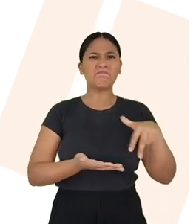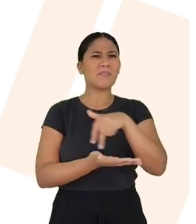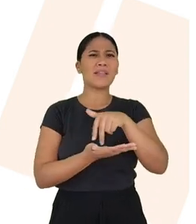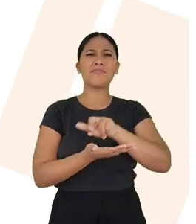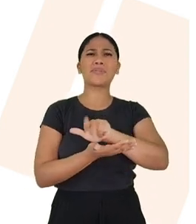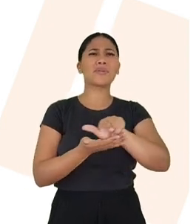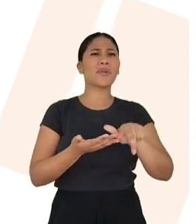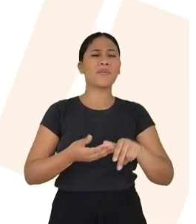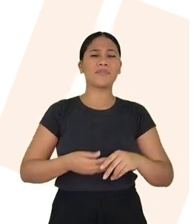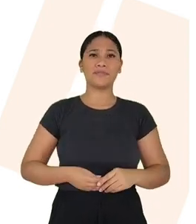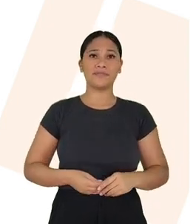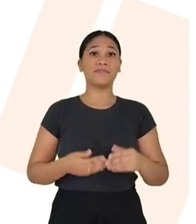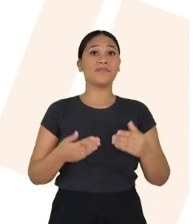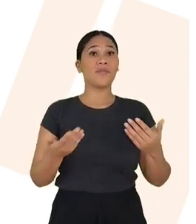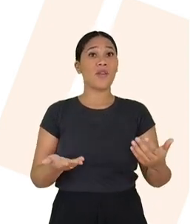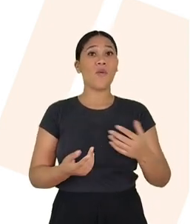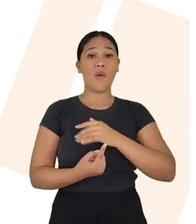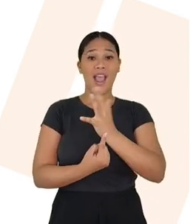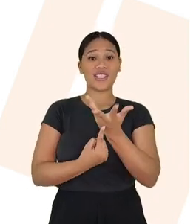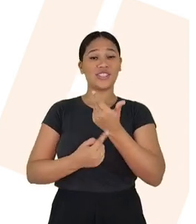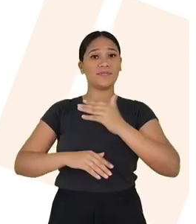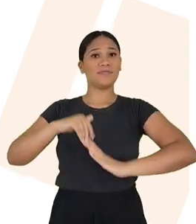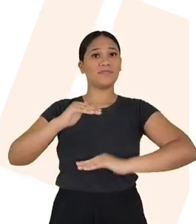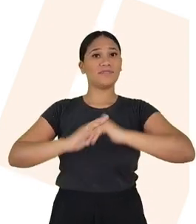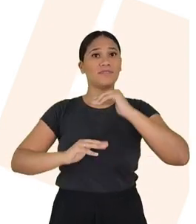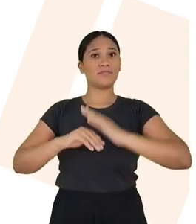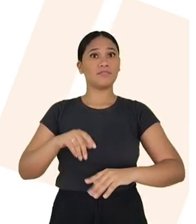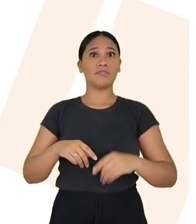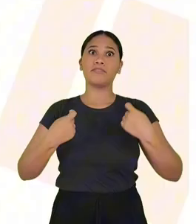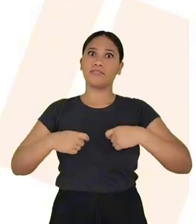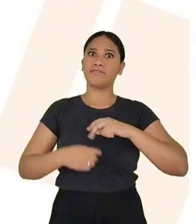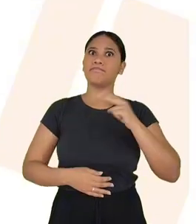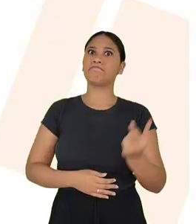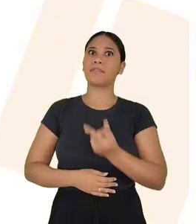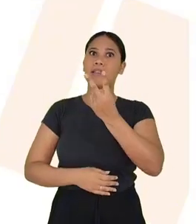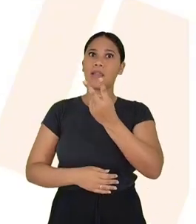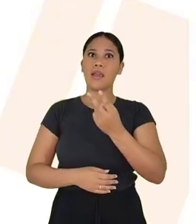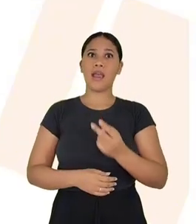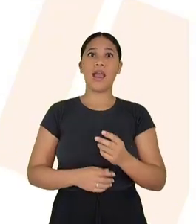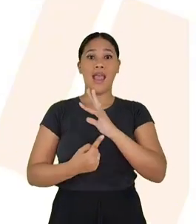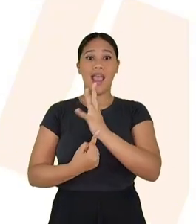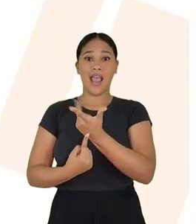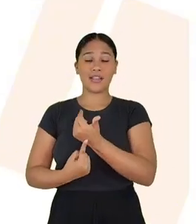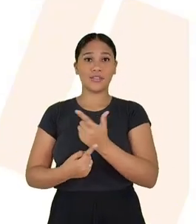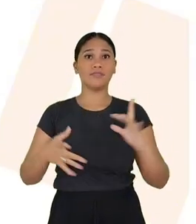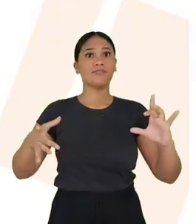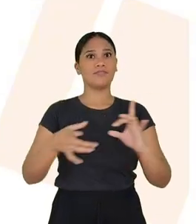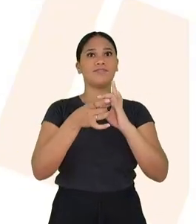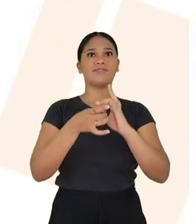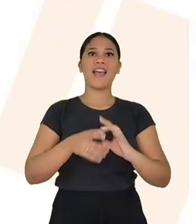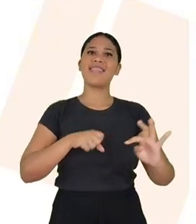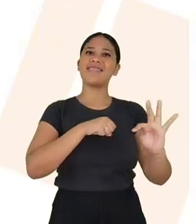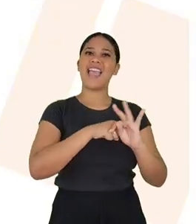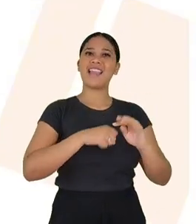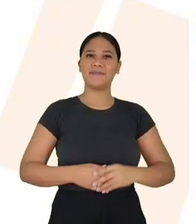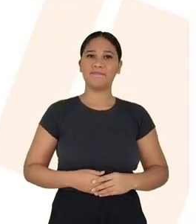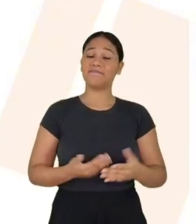musical, dança, etc. Logo, o artista não é reconhecido como tal. A arte depende da